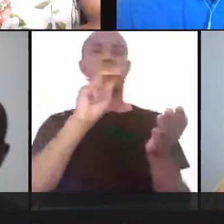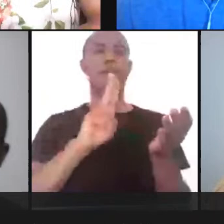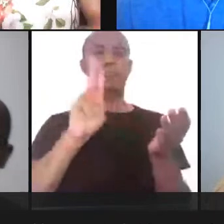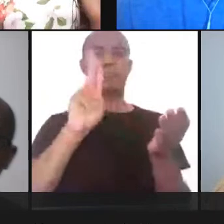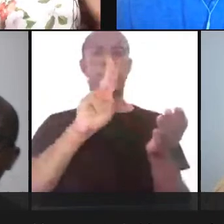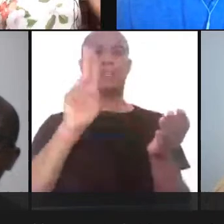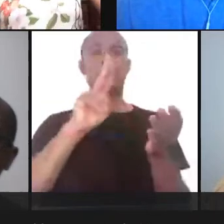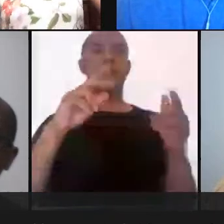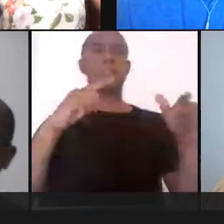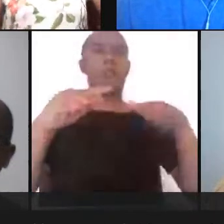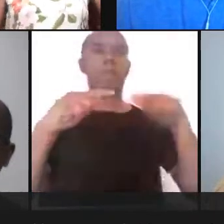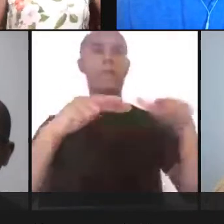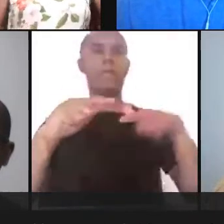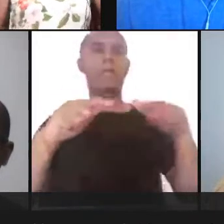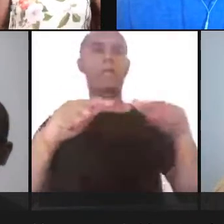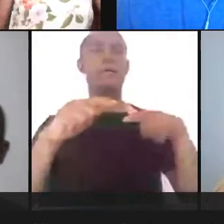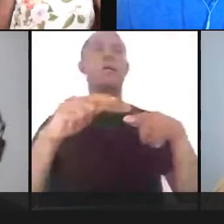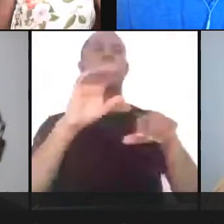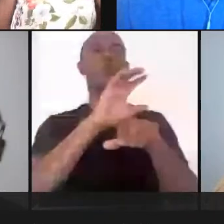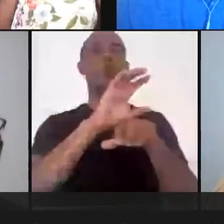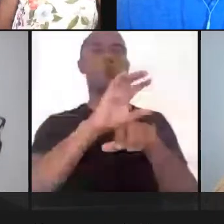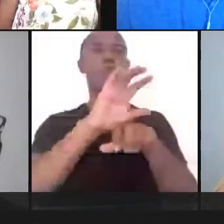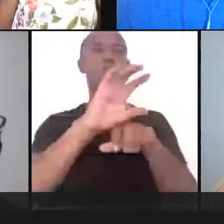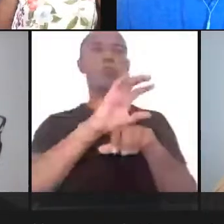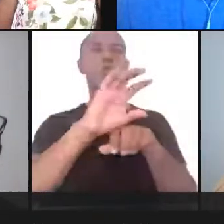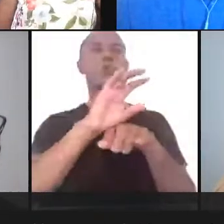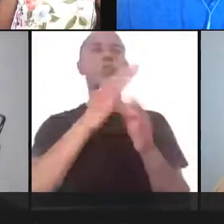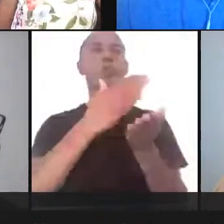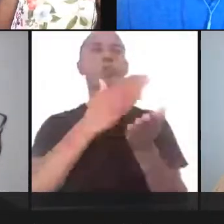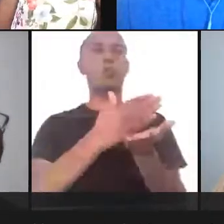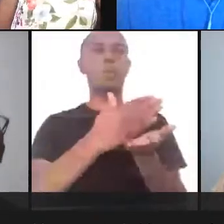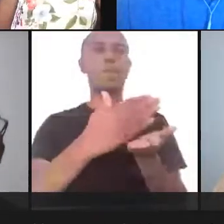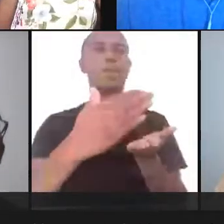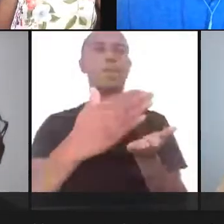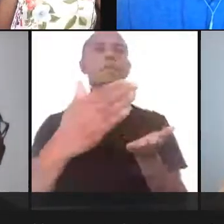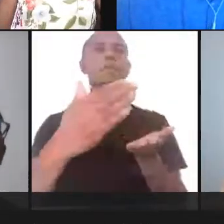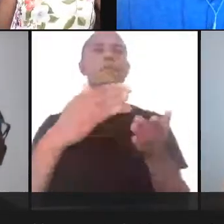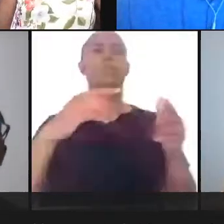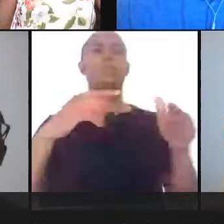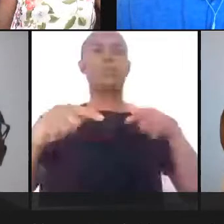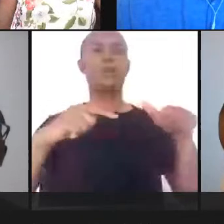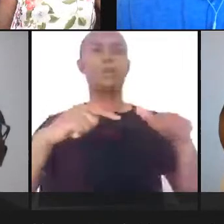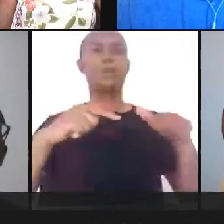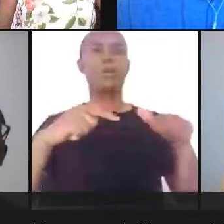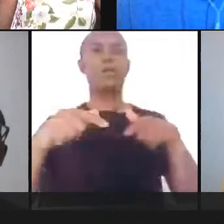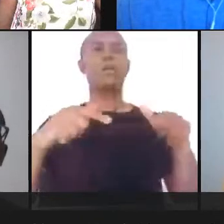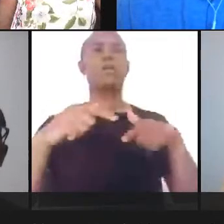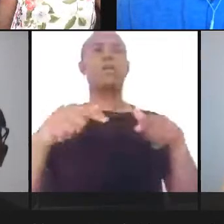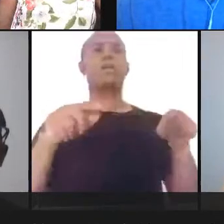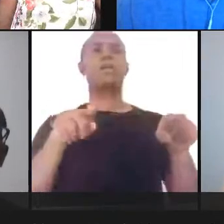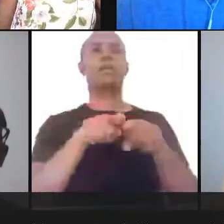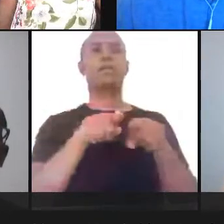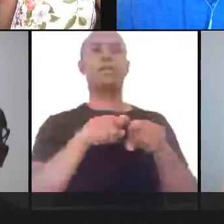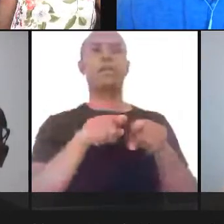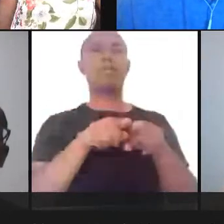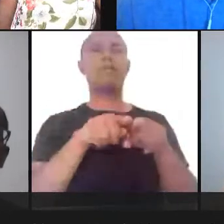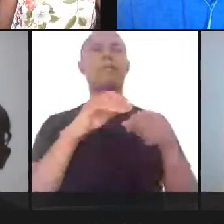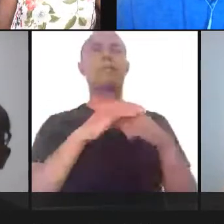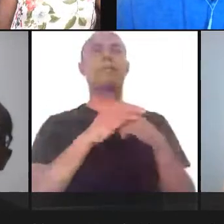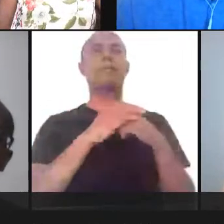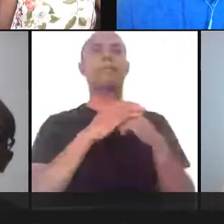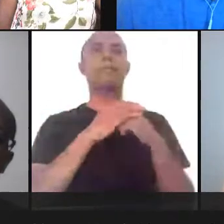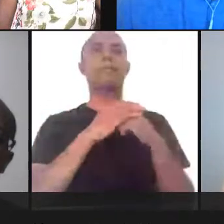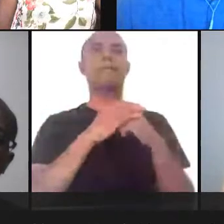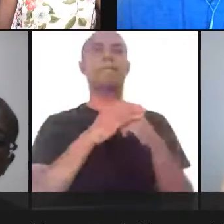começa a existir um interesse em trabalhar a literatura infantil em fato juvenil.